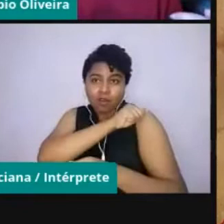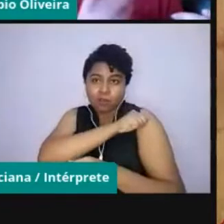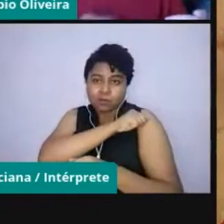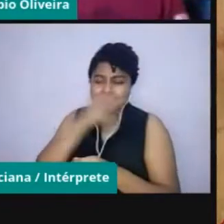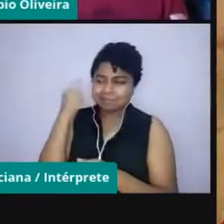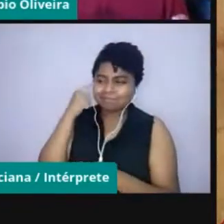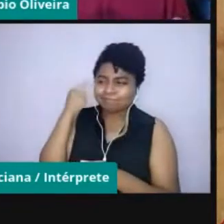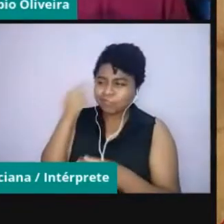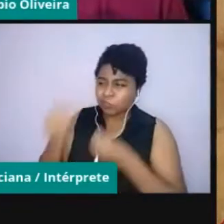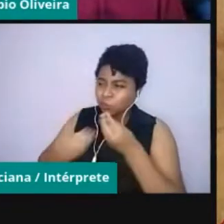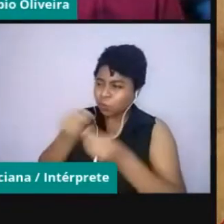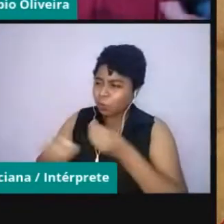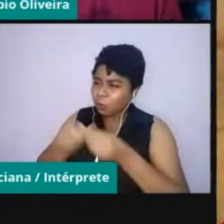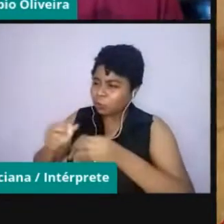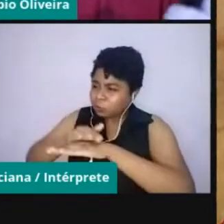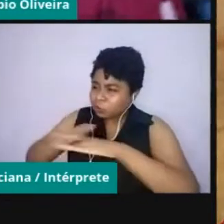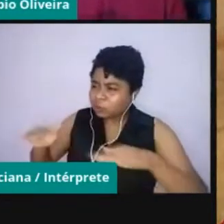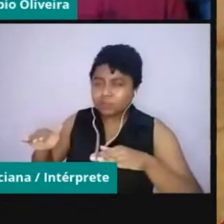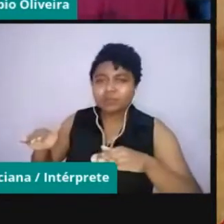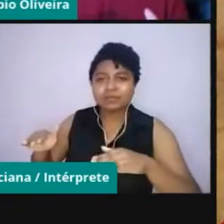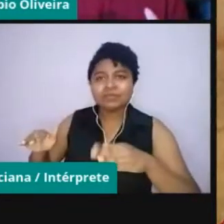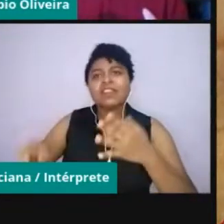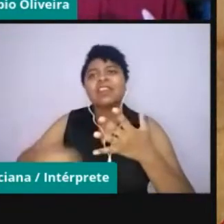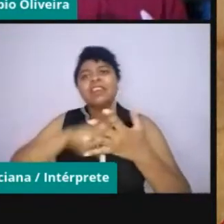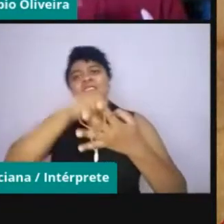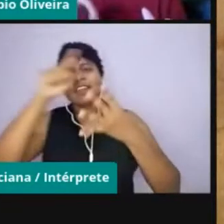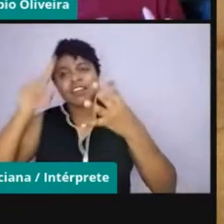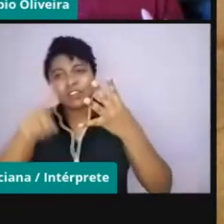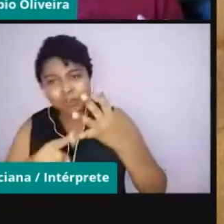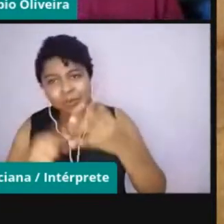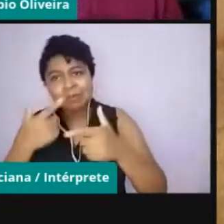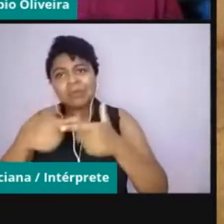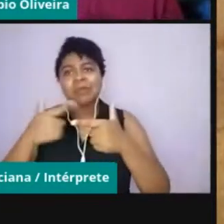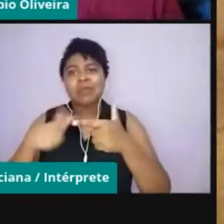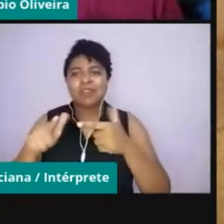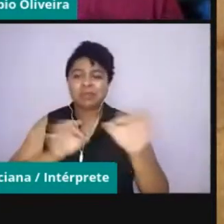negativa, que culminou no quarto ato, que era a resolução desse problema.